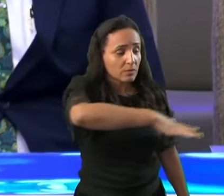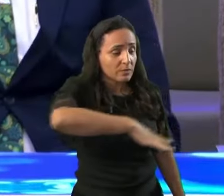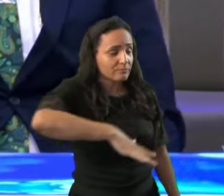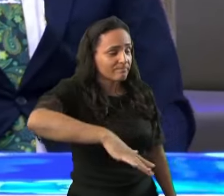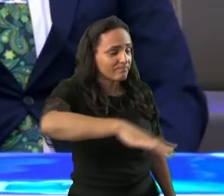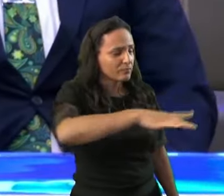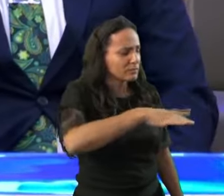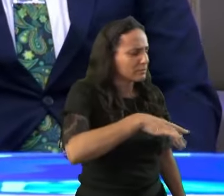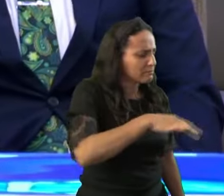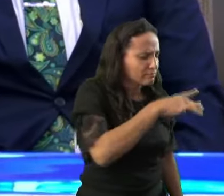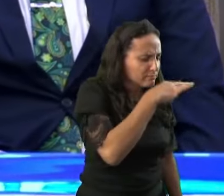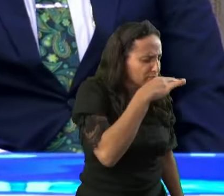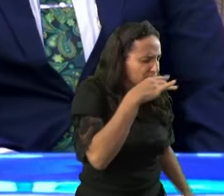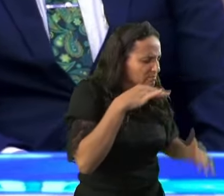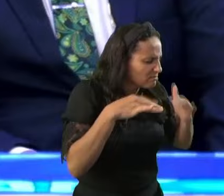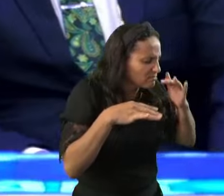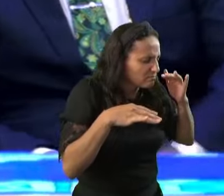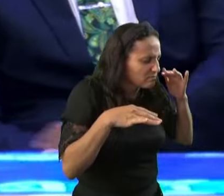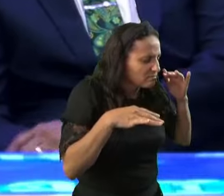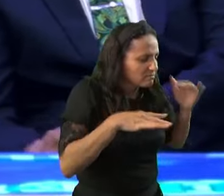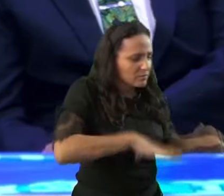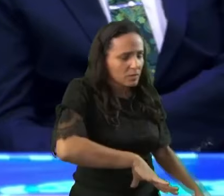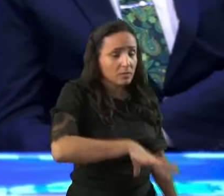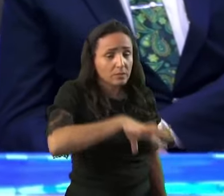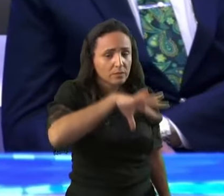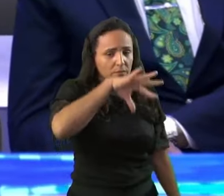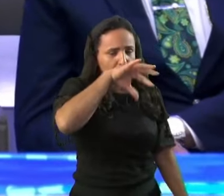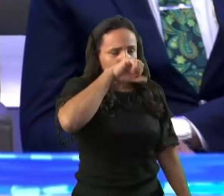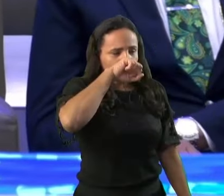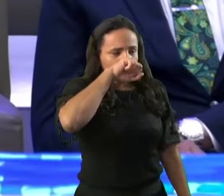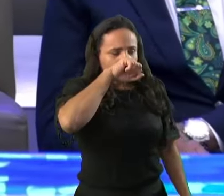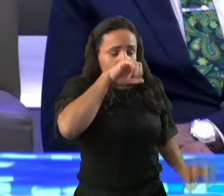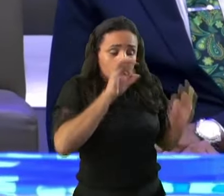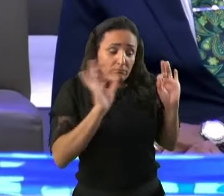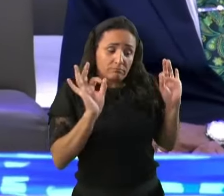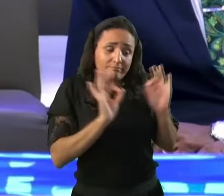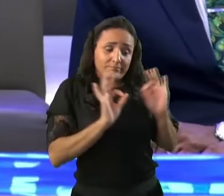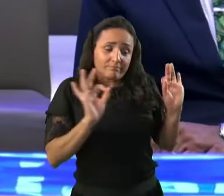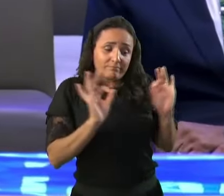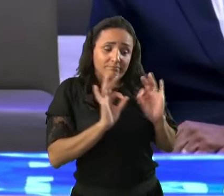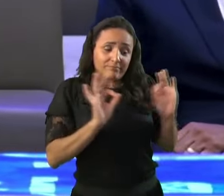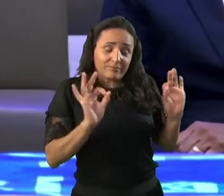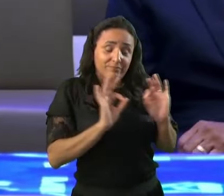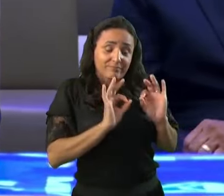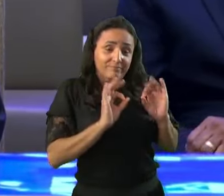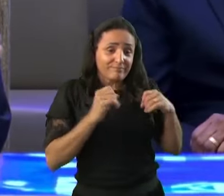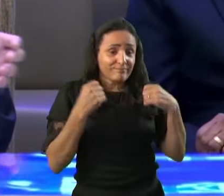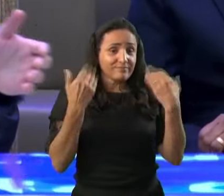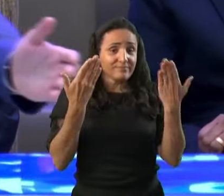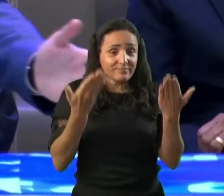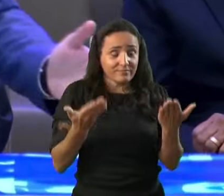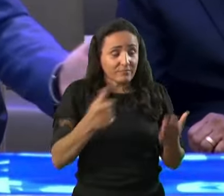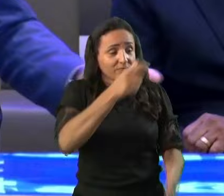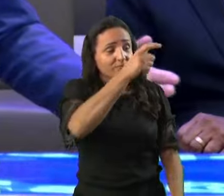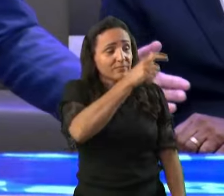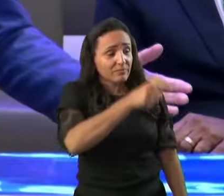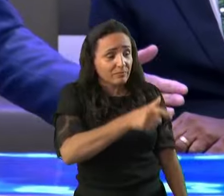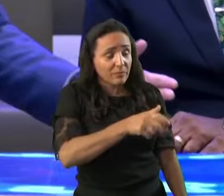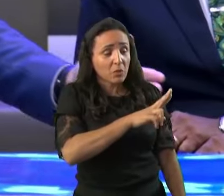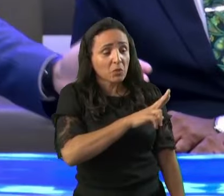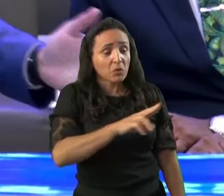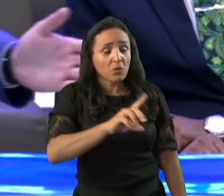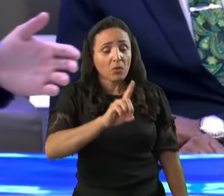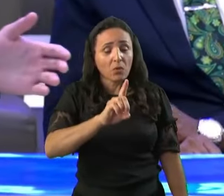sua volta bons aromas e não respirar.